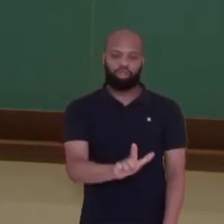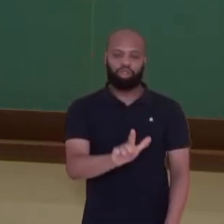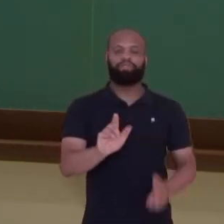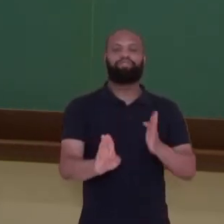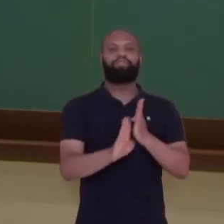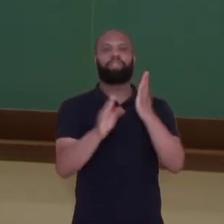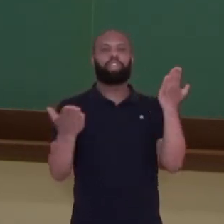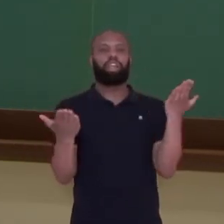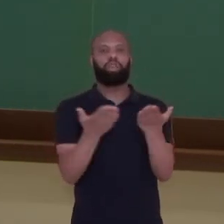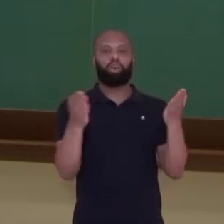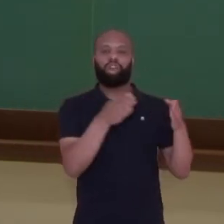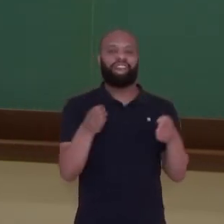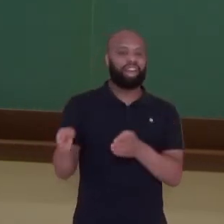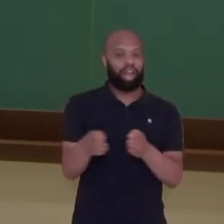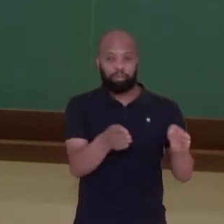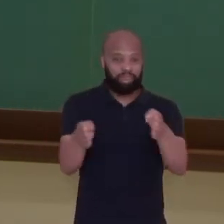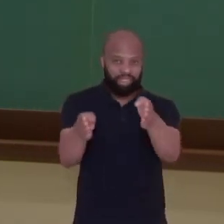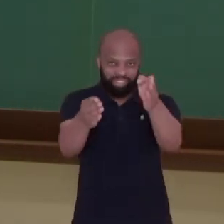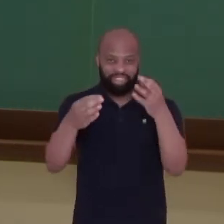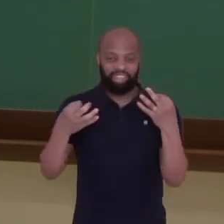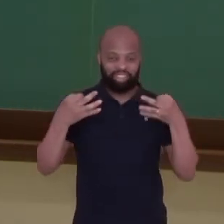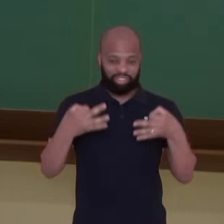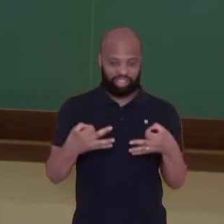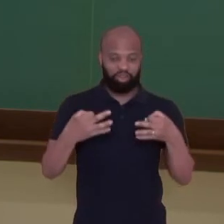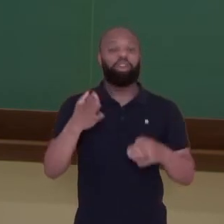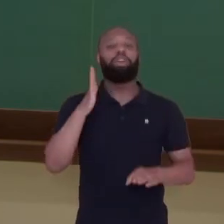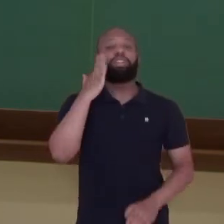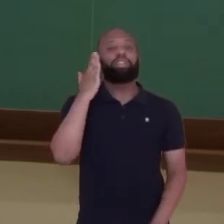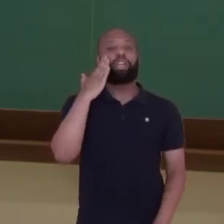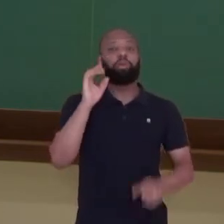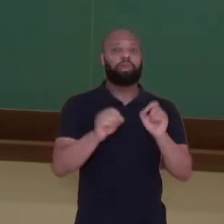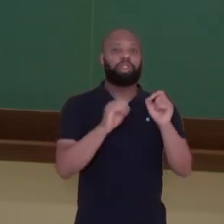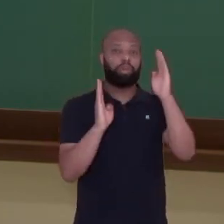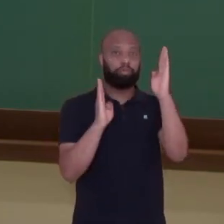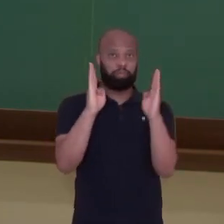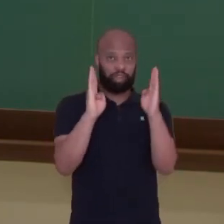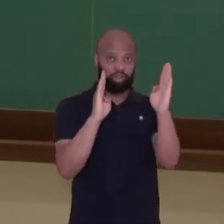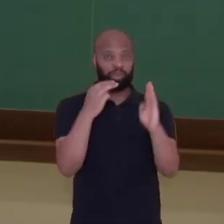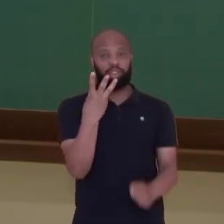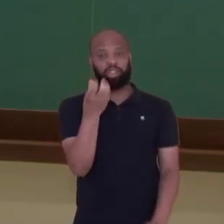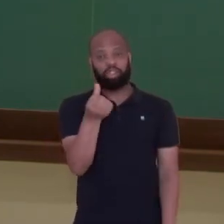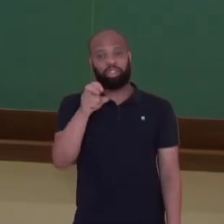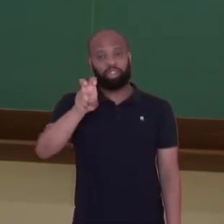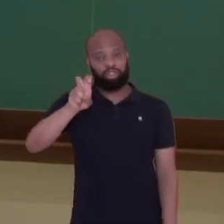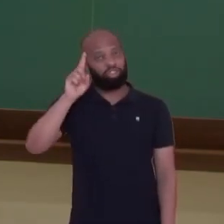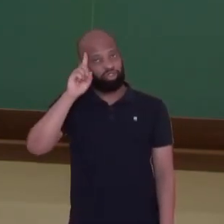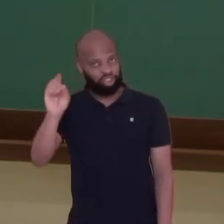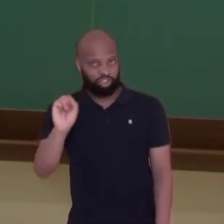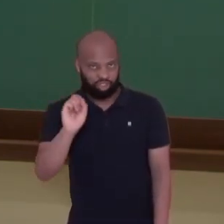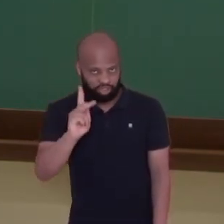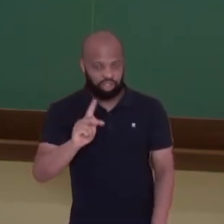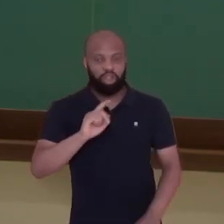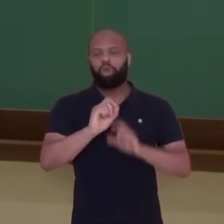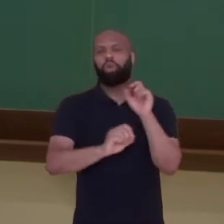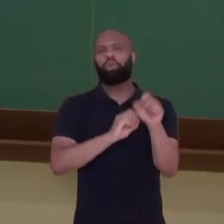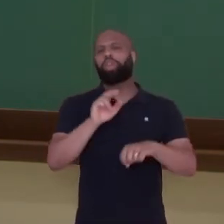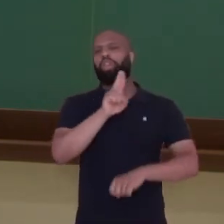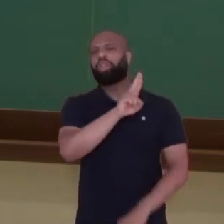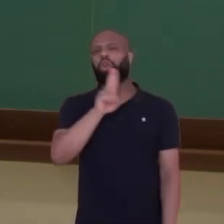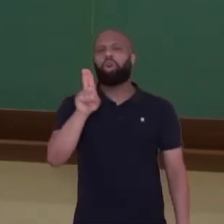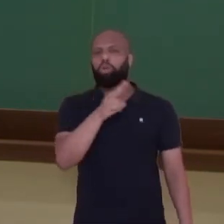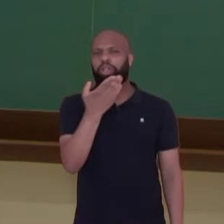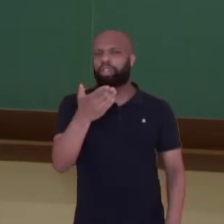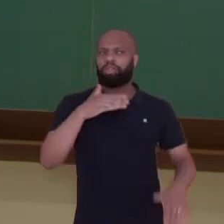sua trajetória e sabemos a duração. 365 dias. Qual é o nome